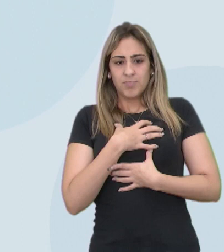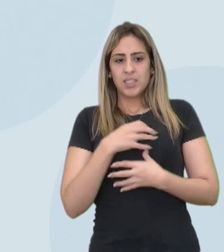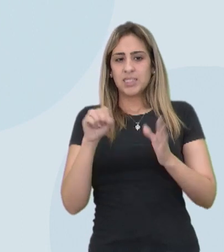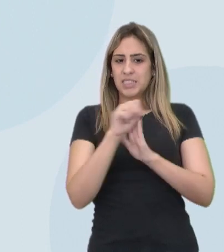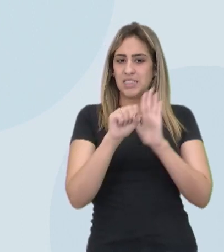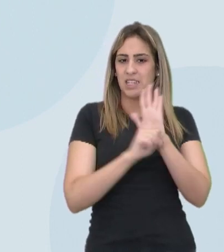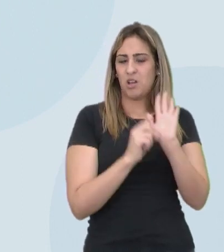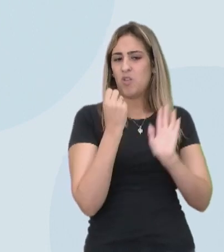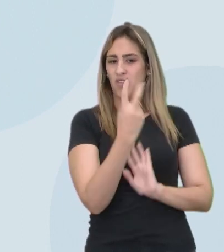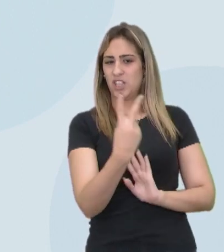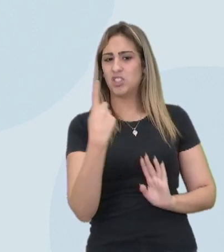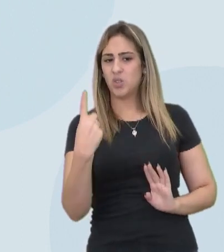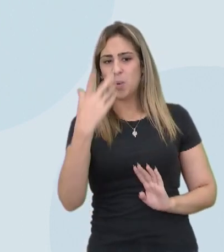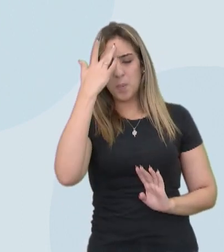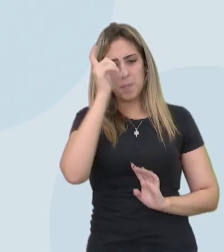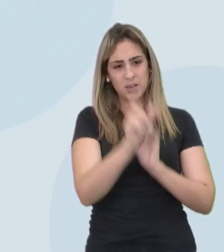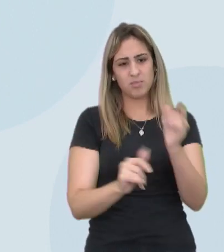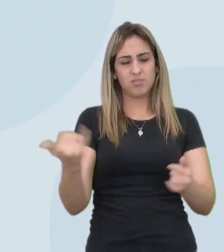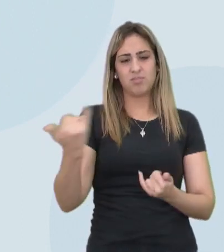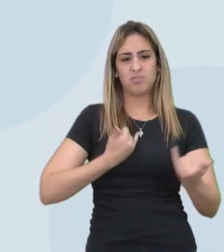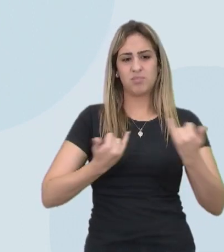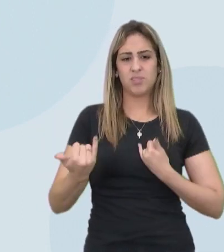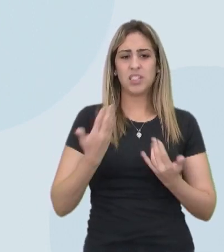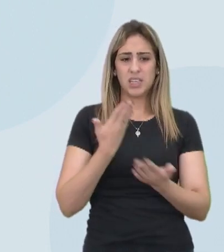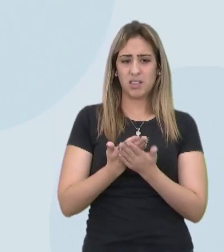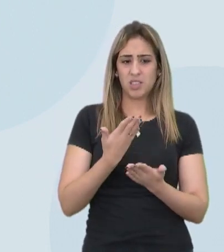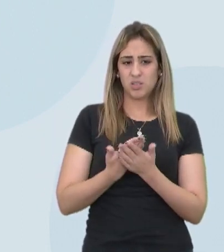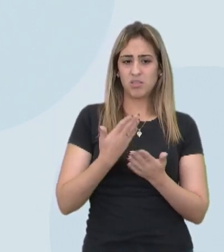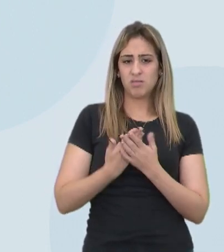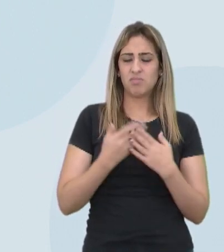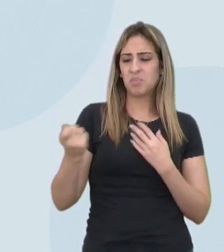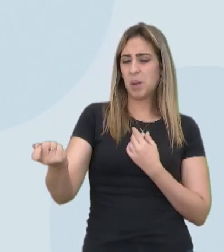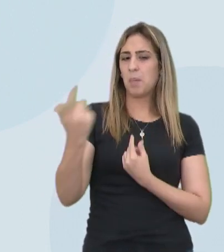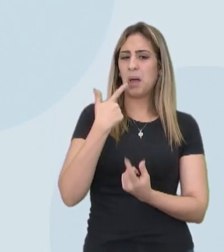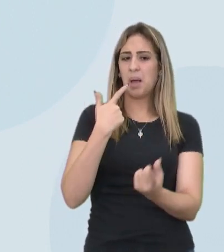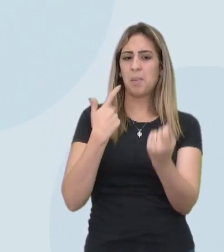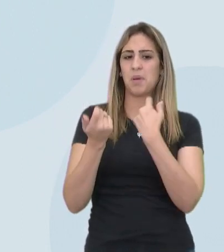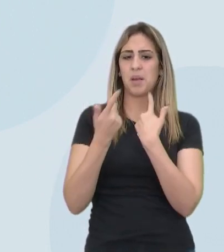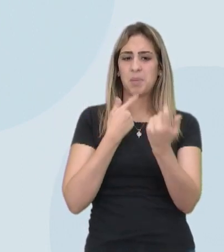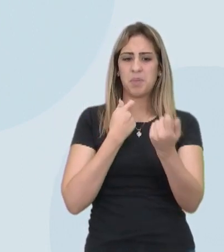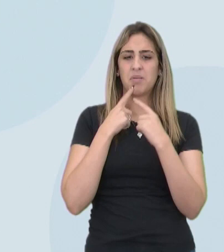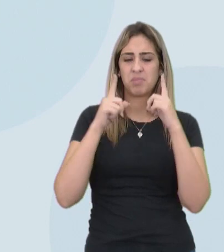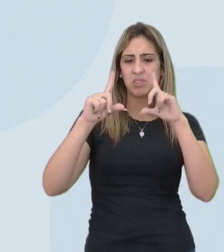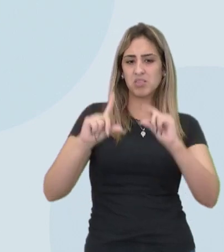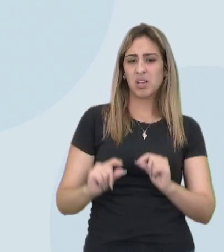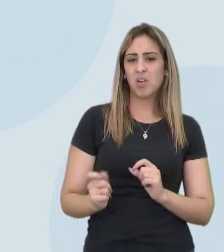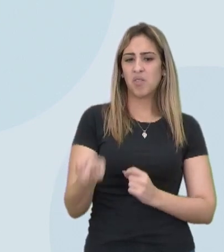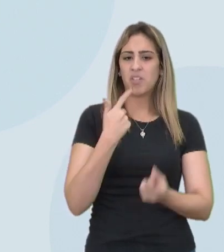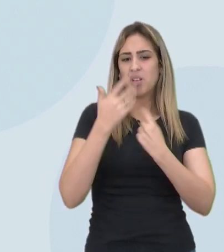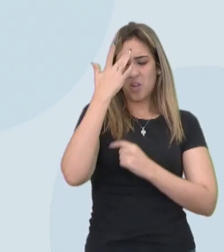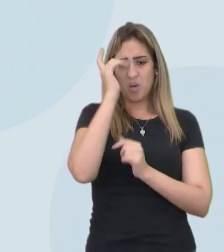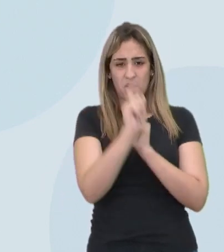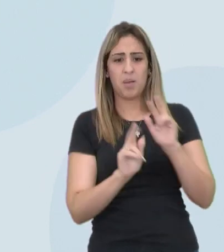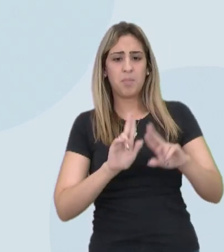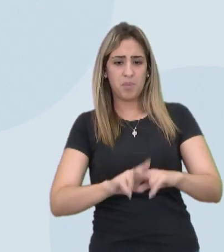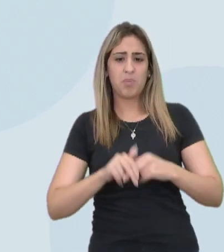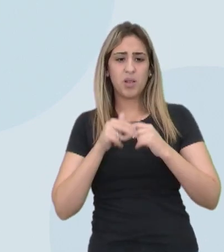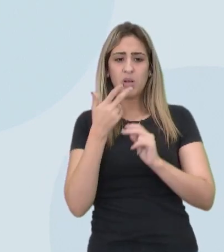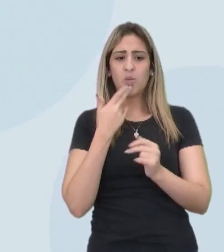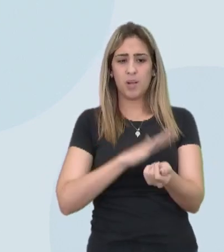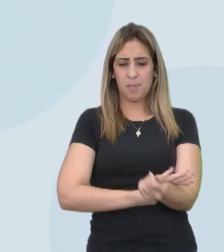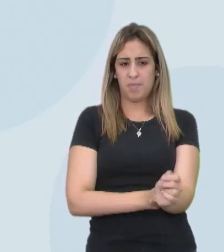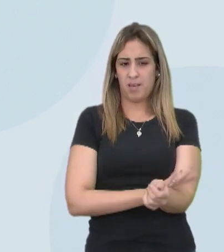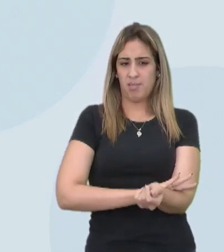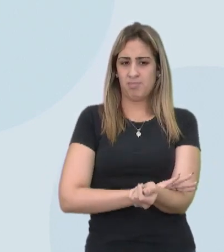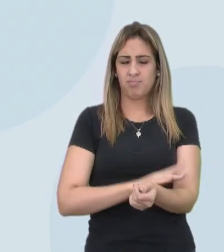século XXI, pessoas ditas estudadas ousam diminuir, ofender alguém por conta da cor da